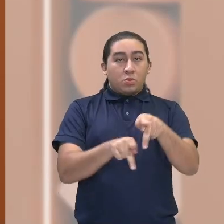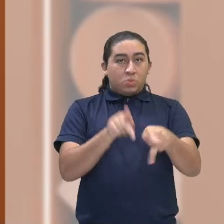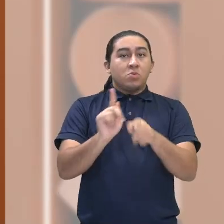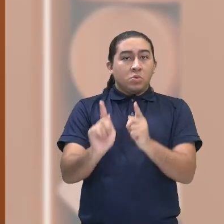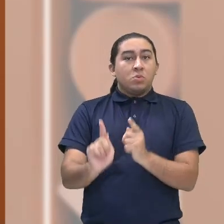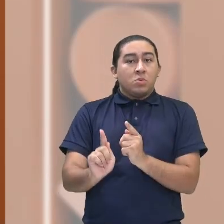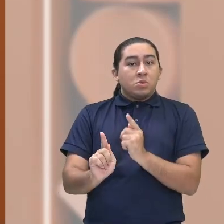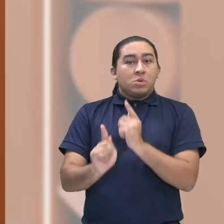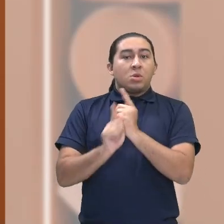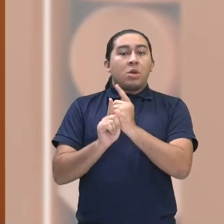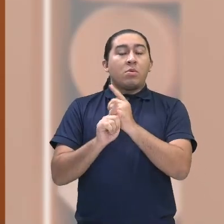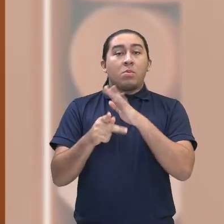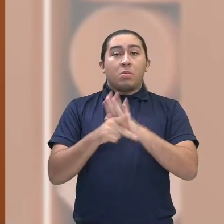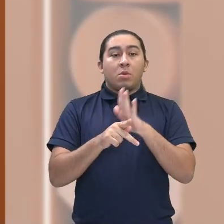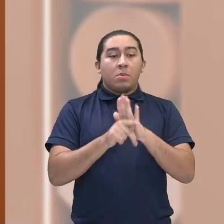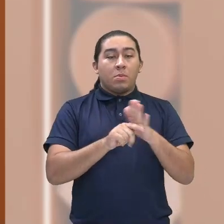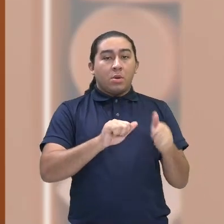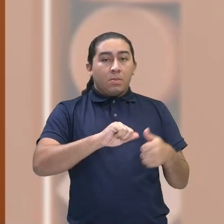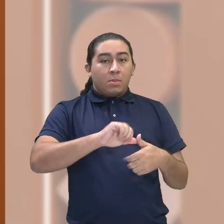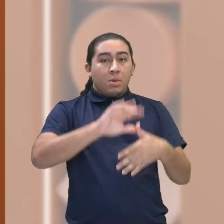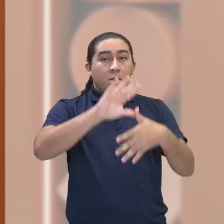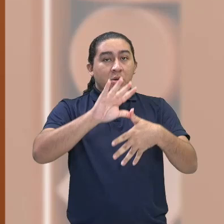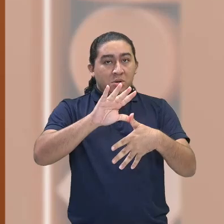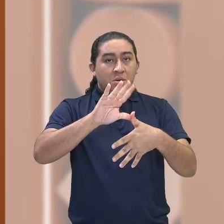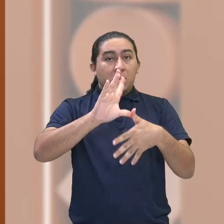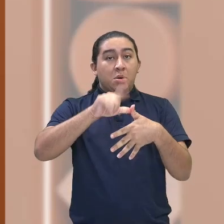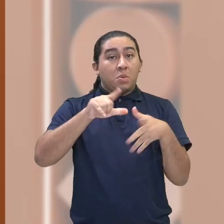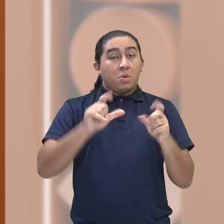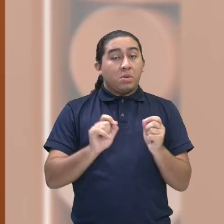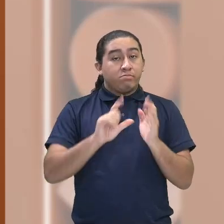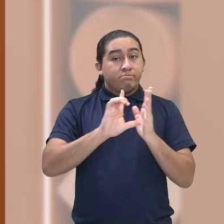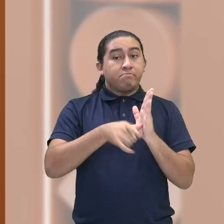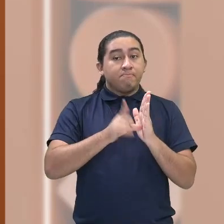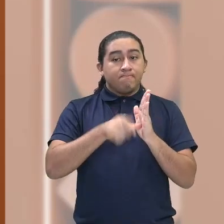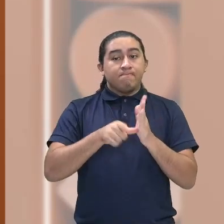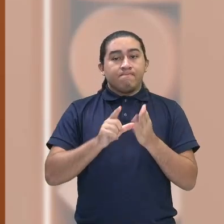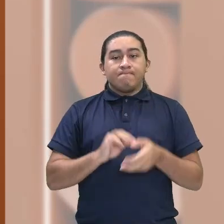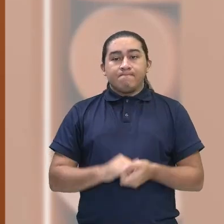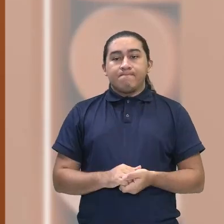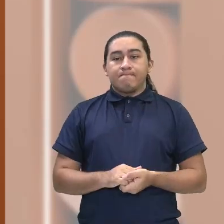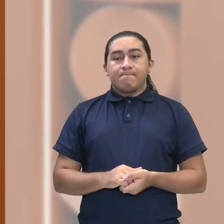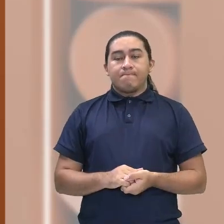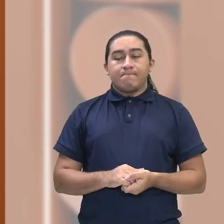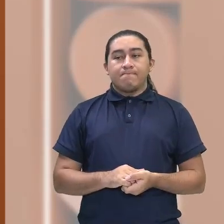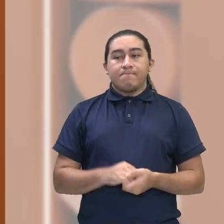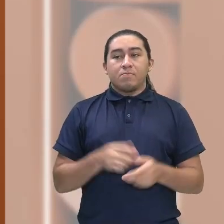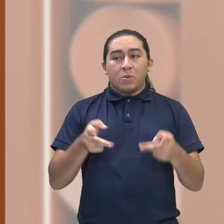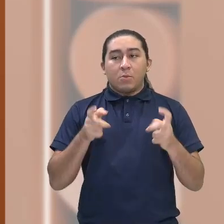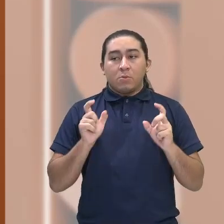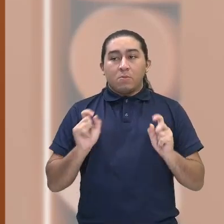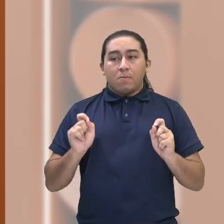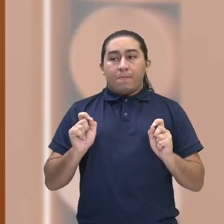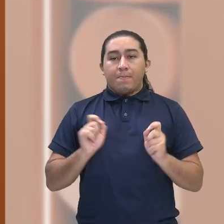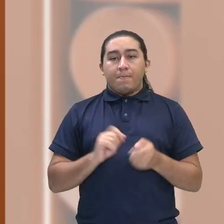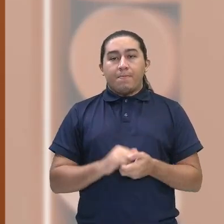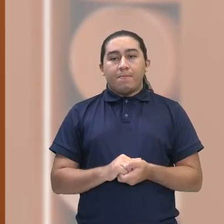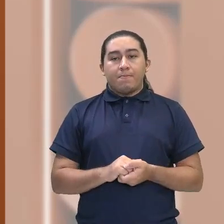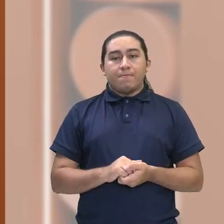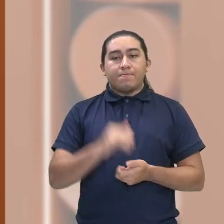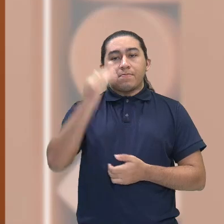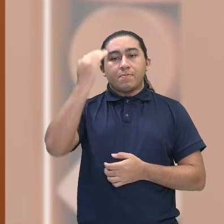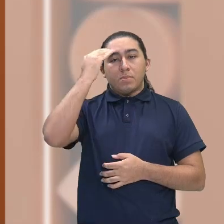nas Américas seriam atrasados. Então você percebe que, através